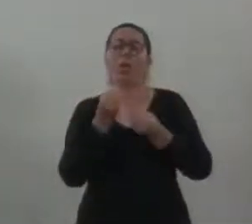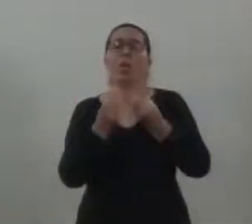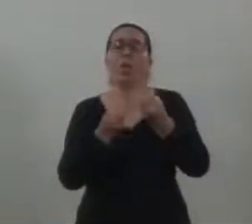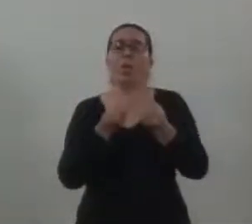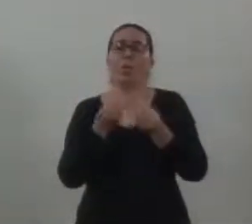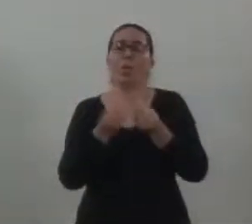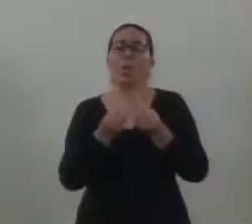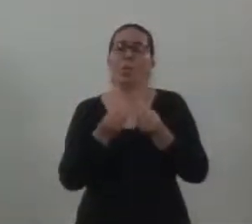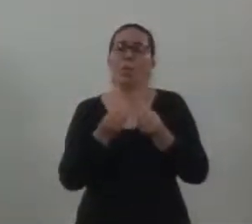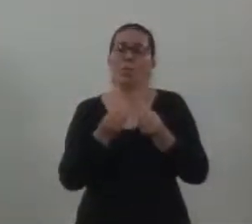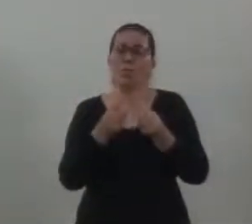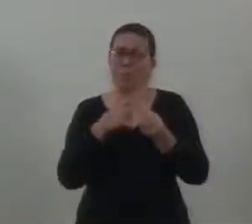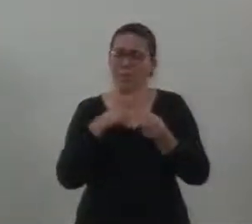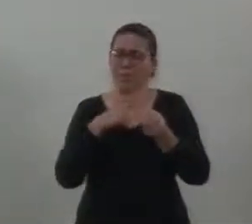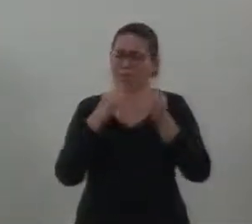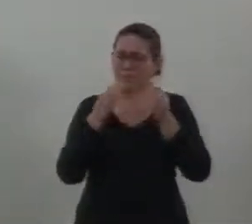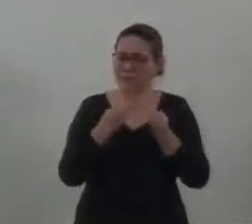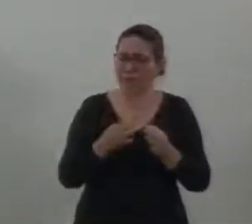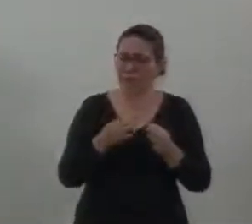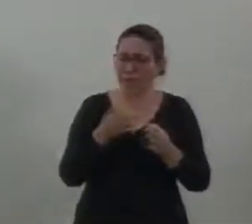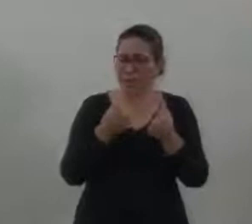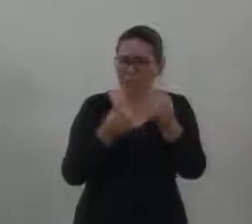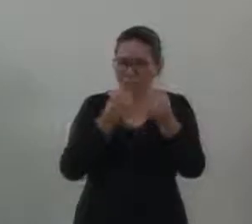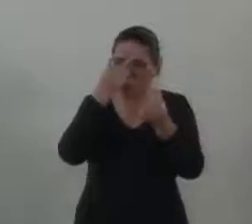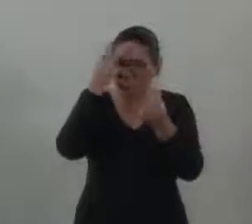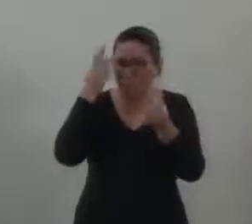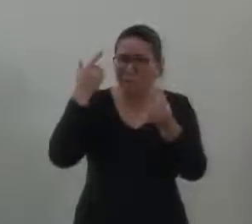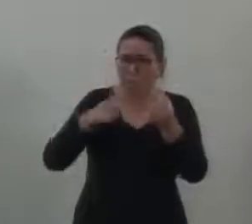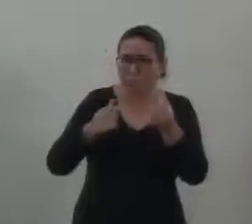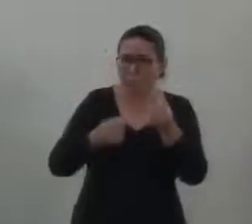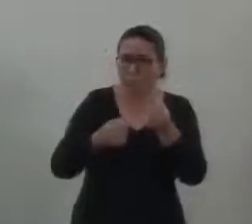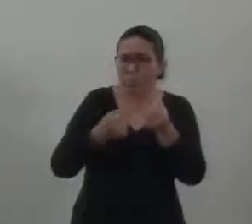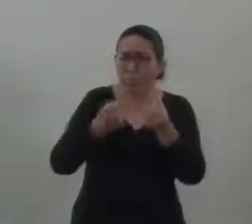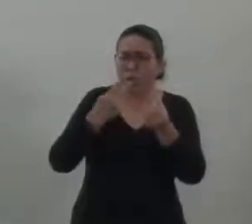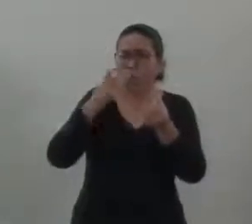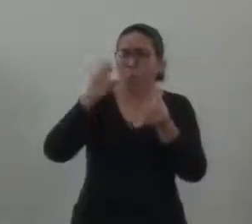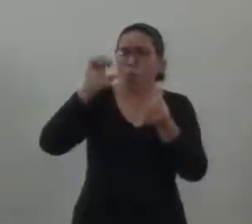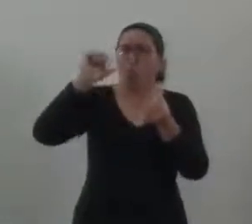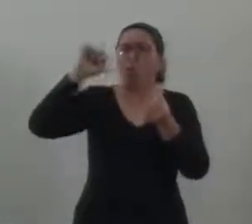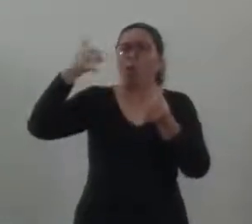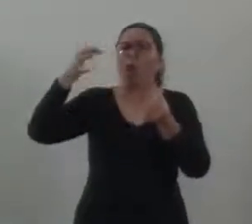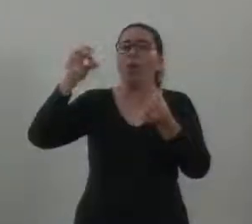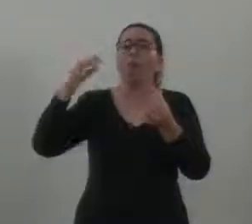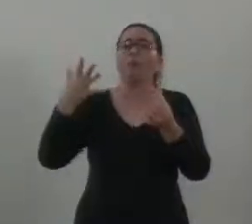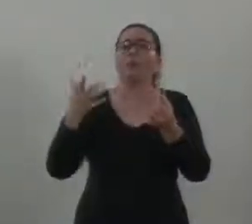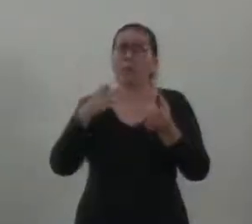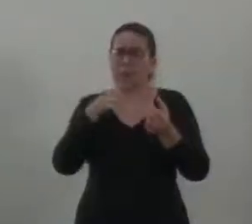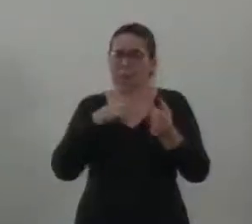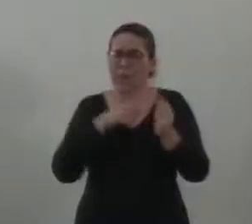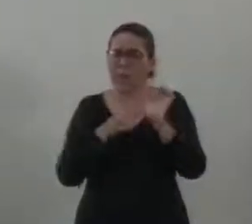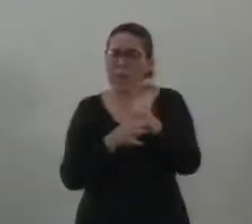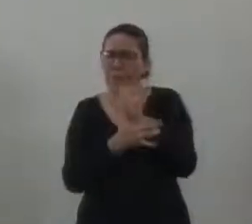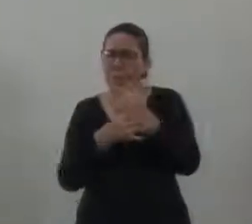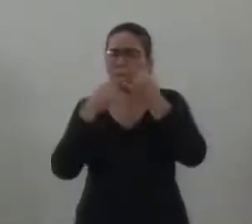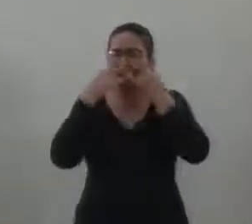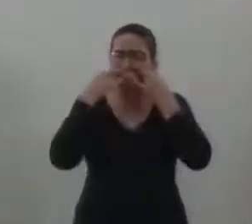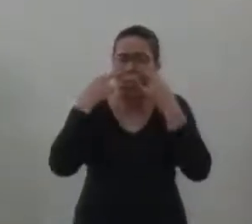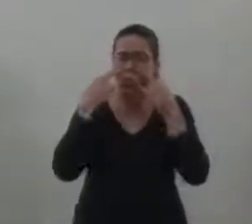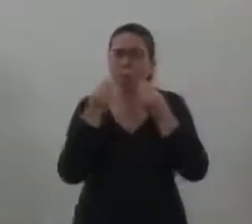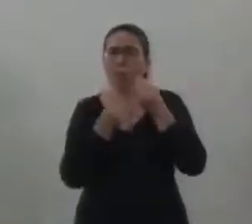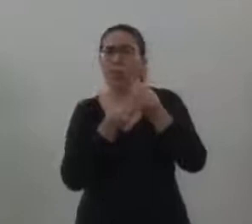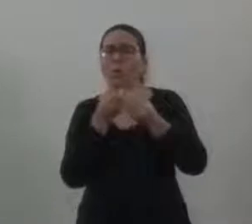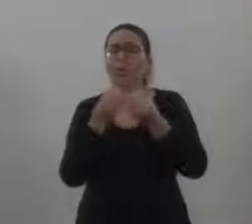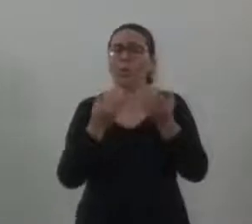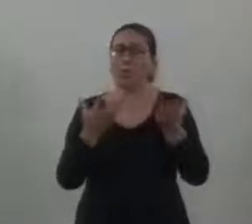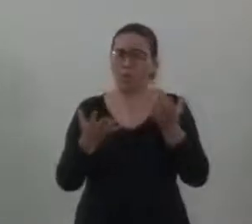fato garantir essa participação de apenas 6 pessoas e que essas pessoas estejam, né, com os protocolos de prevenção? Ficou